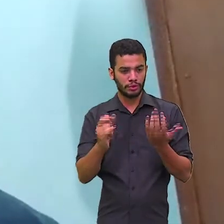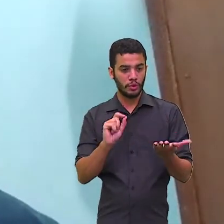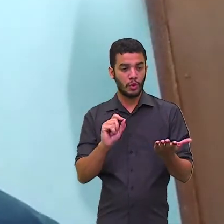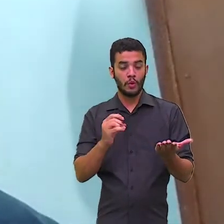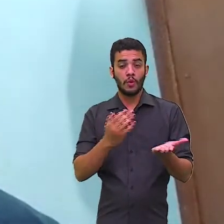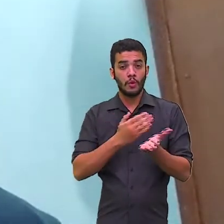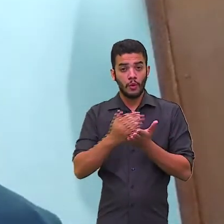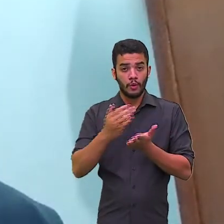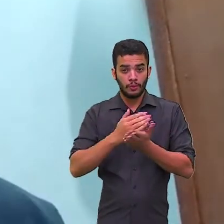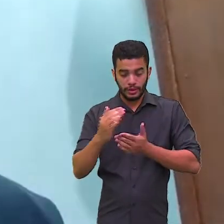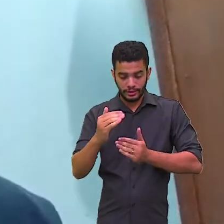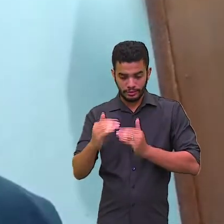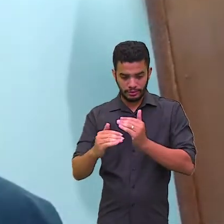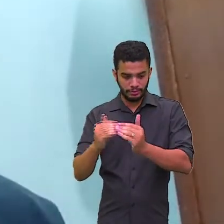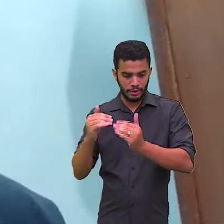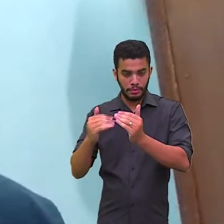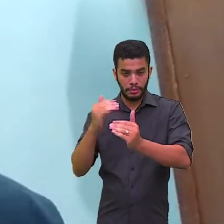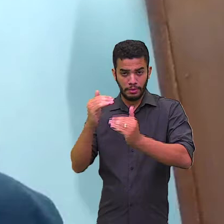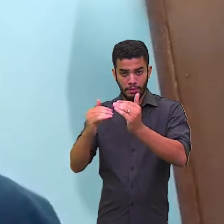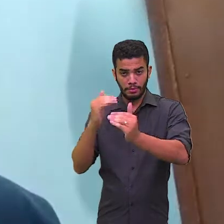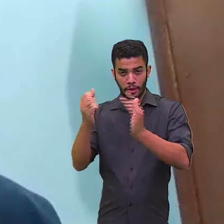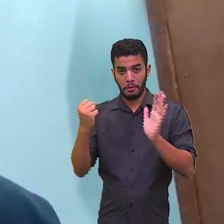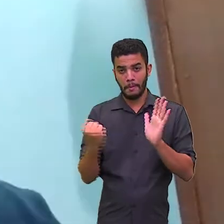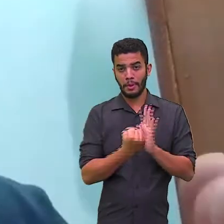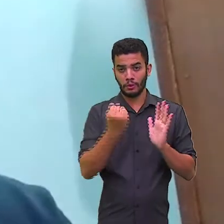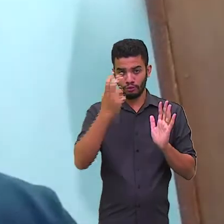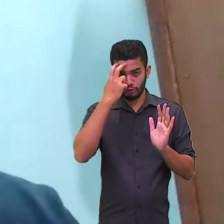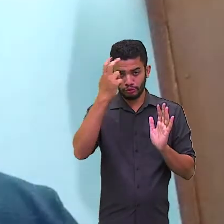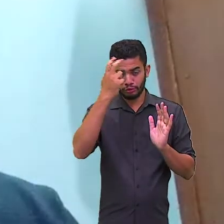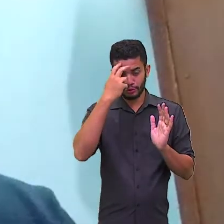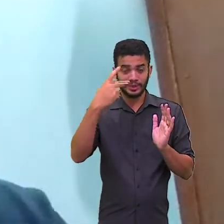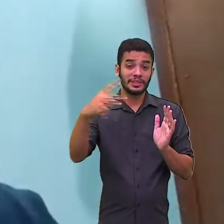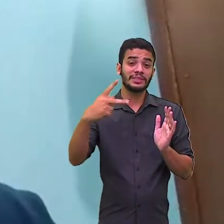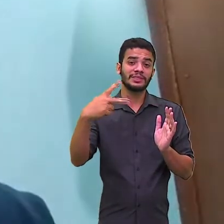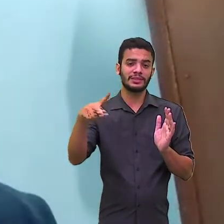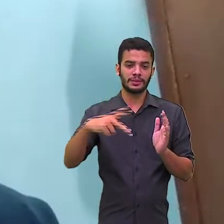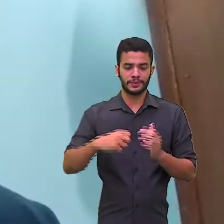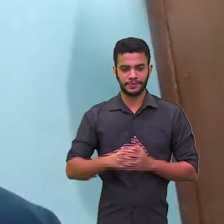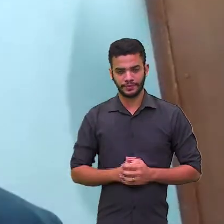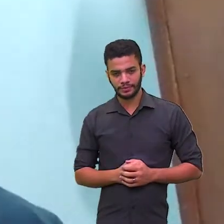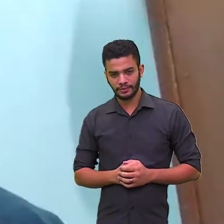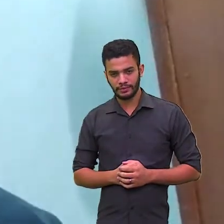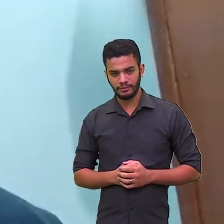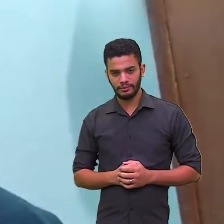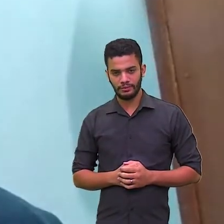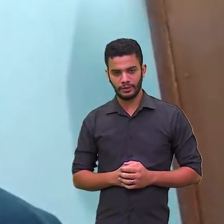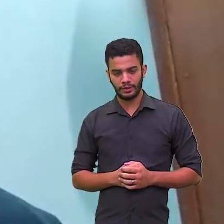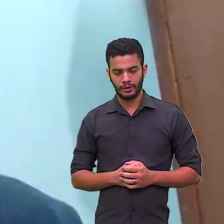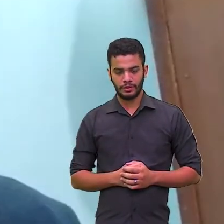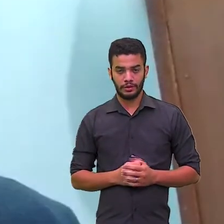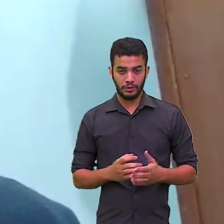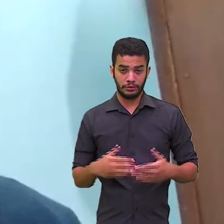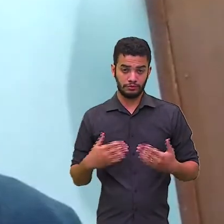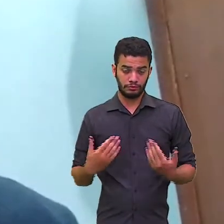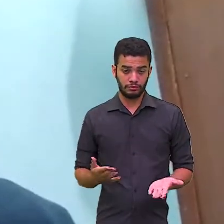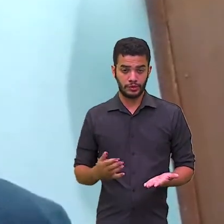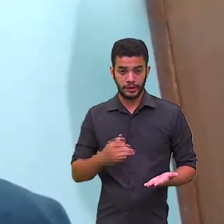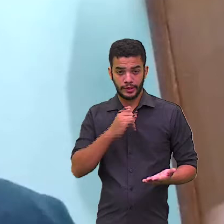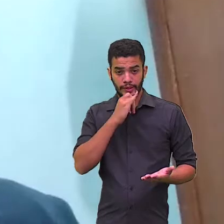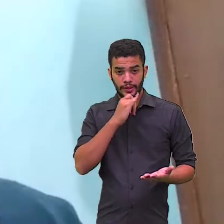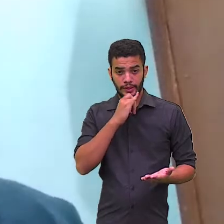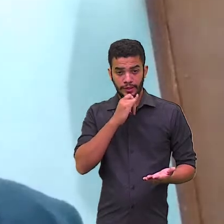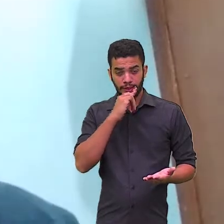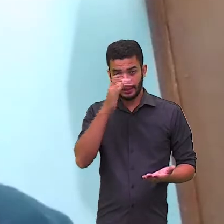cultural. De tal maneira que o teu nome faz parte do teu patrimônio. Vocês falaram que